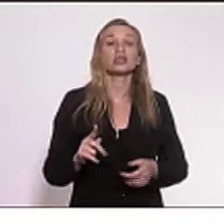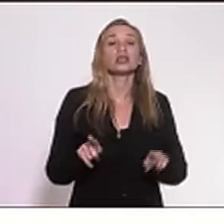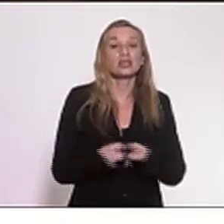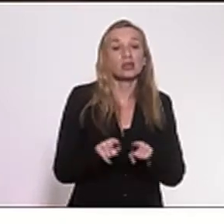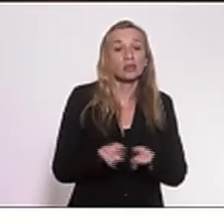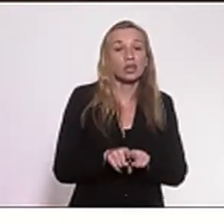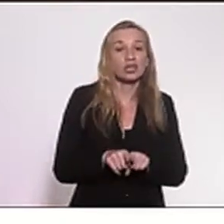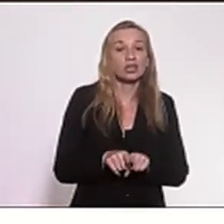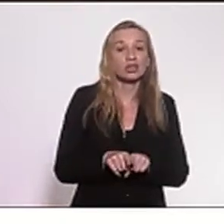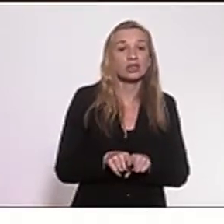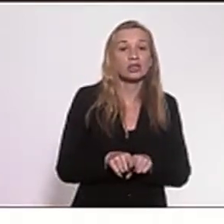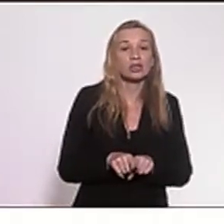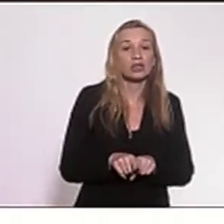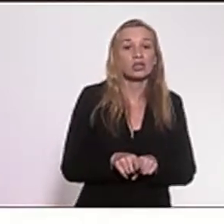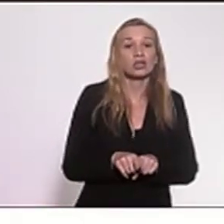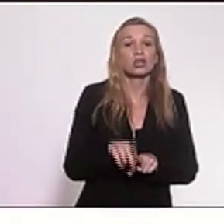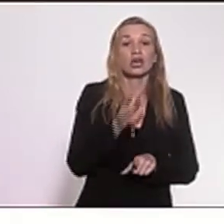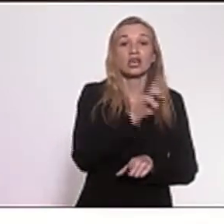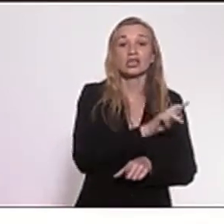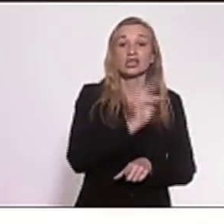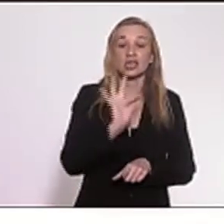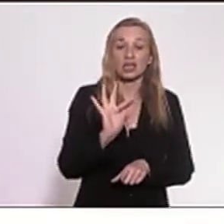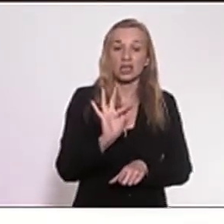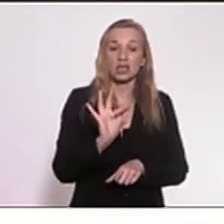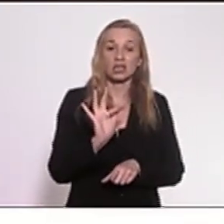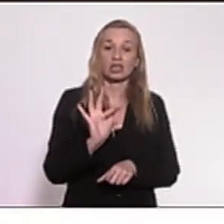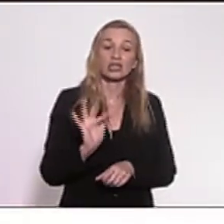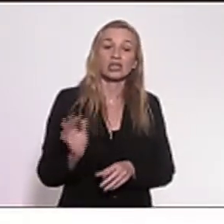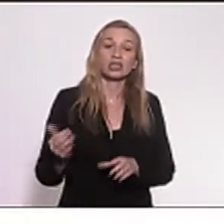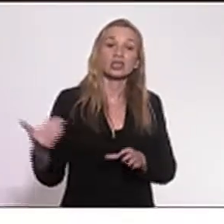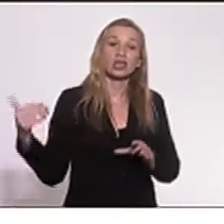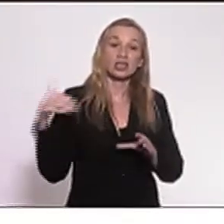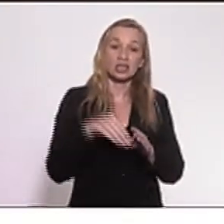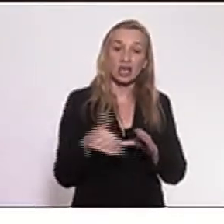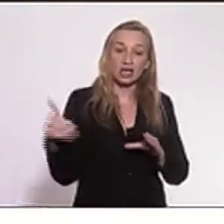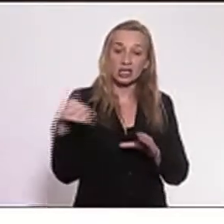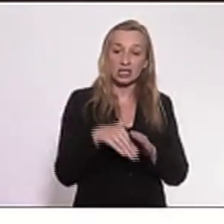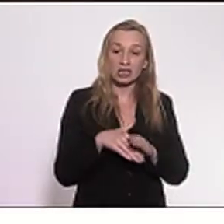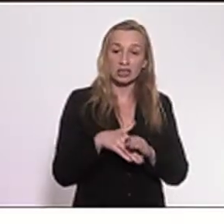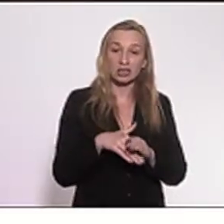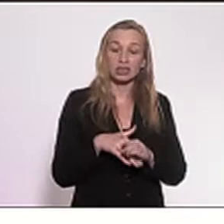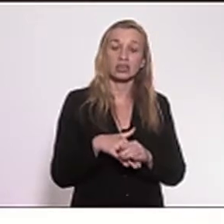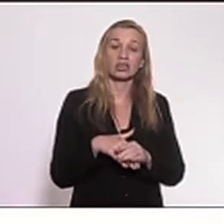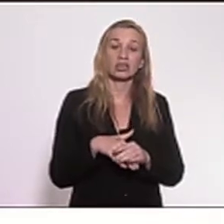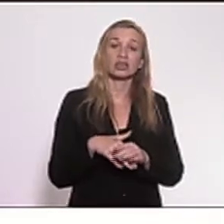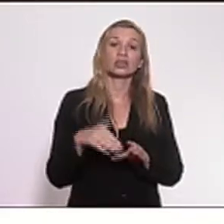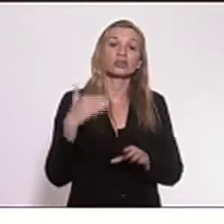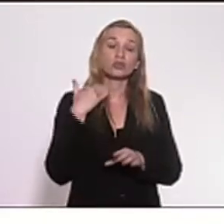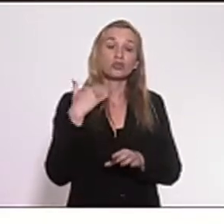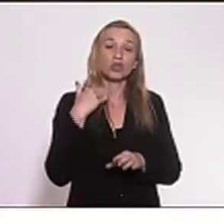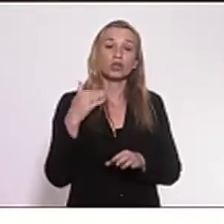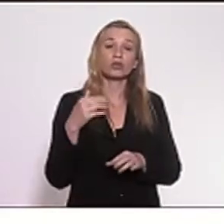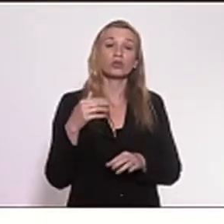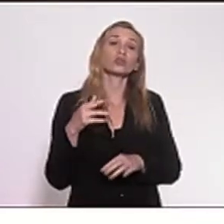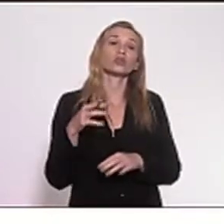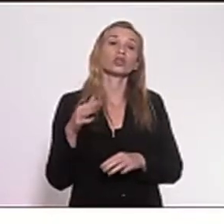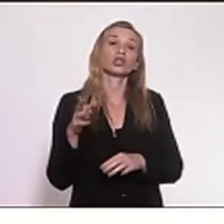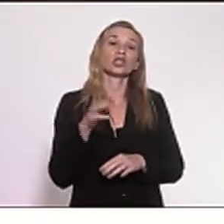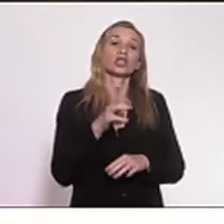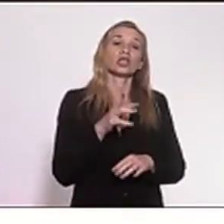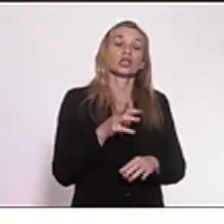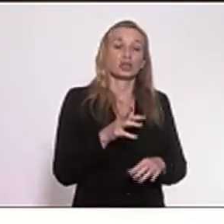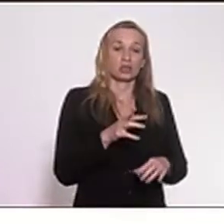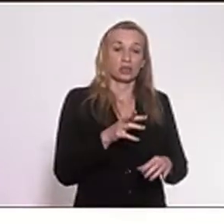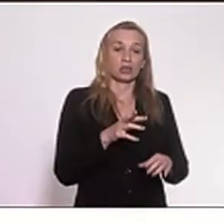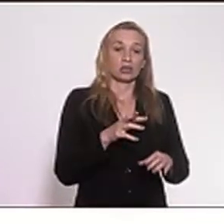uma estimativa de receitas que entrassem para o Caixa do Rio Previdência para que ele pudesse, ano a ano, arcando